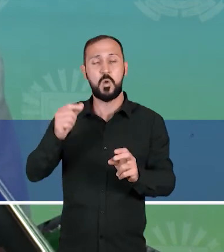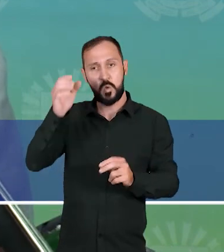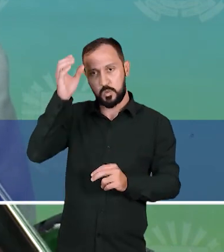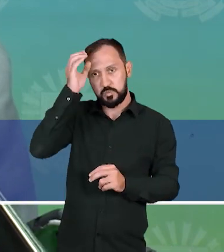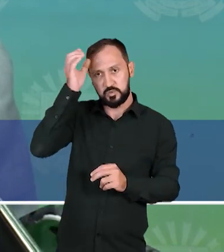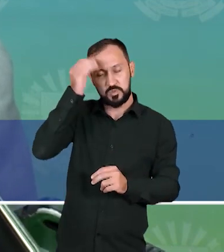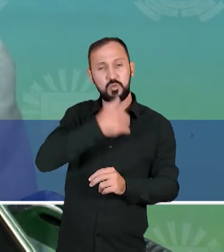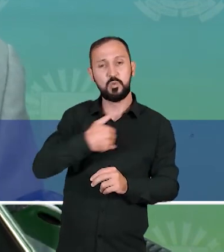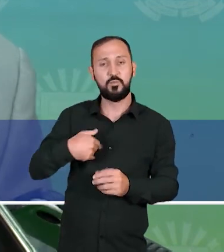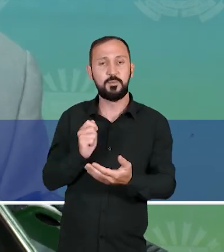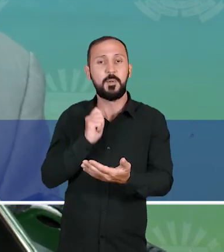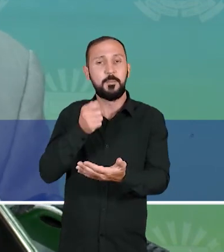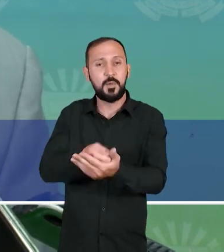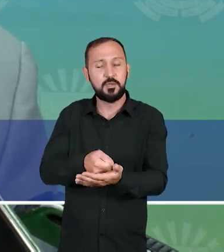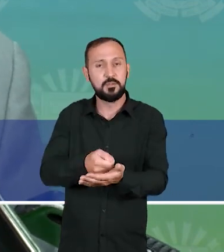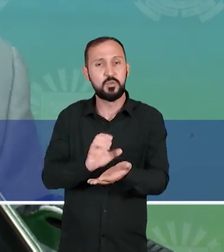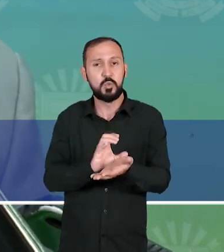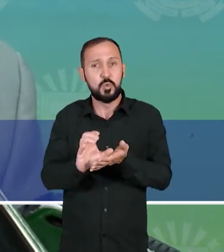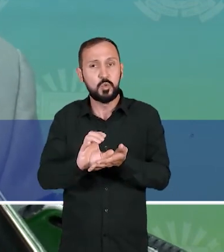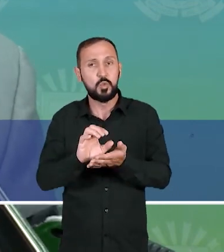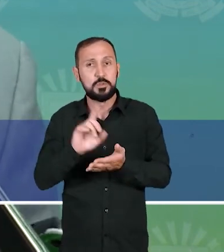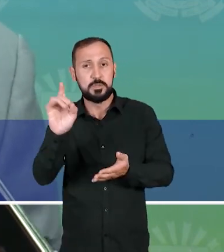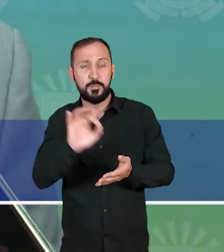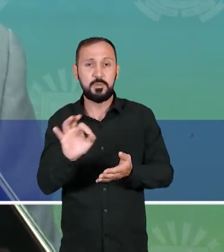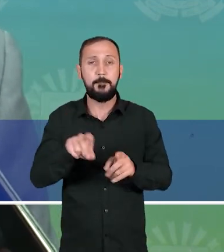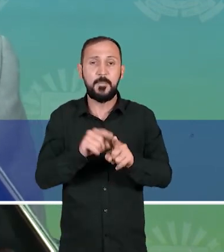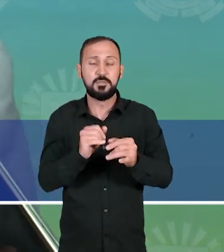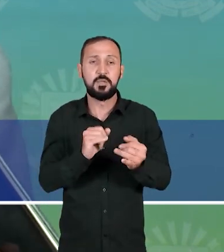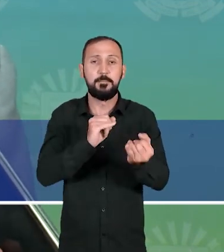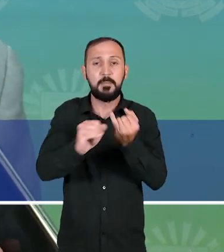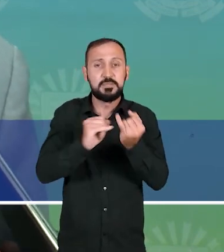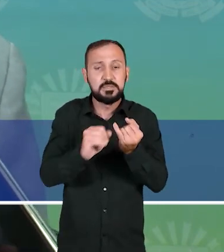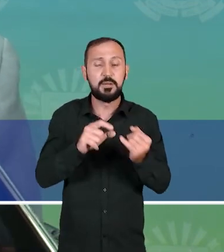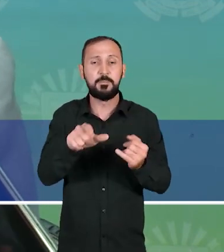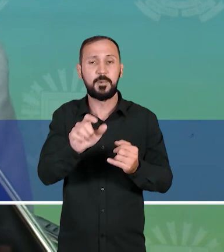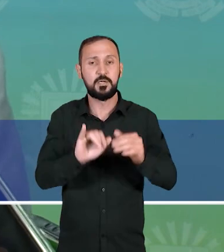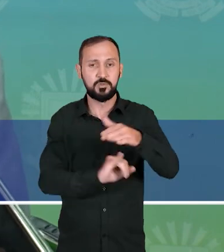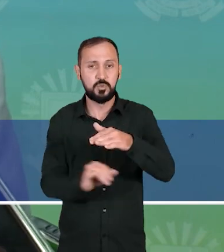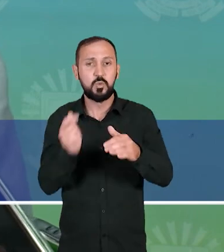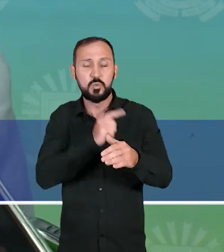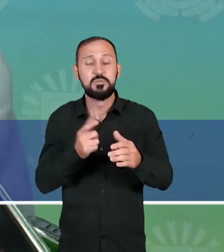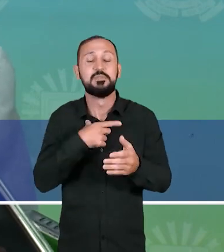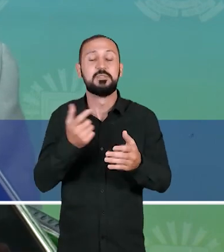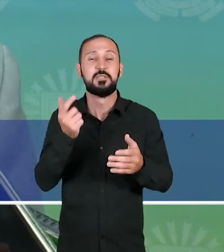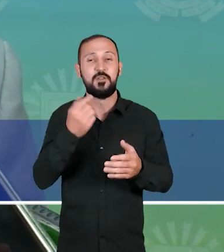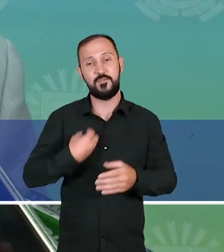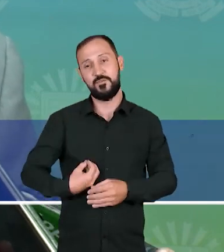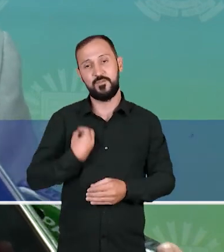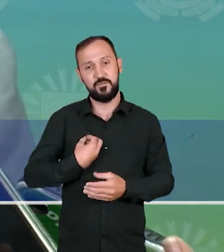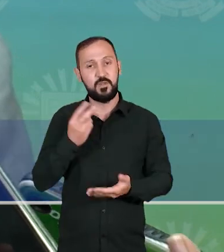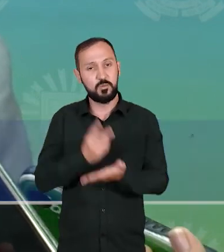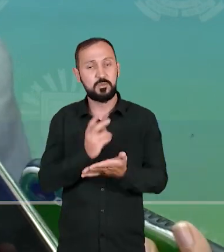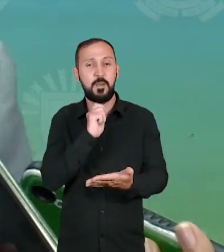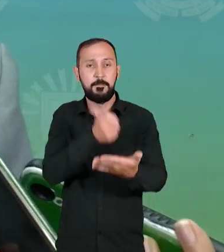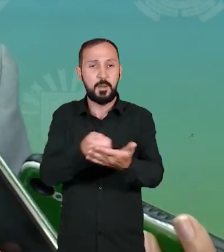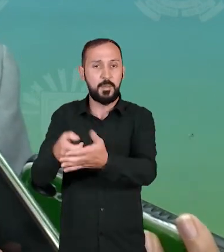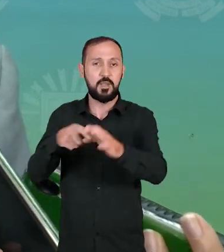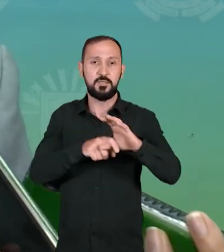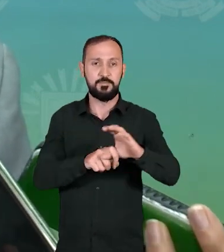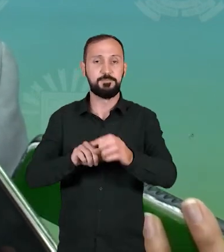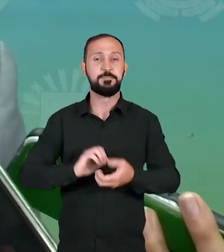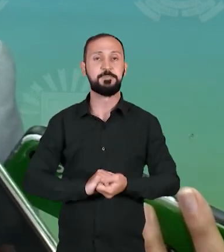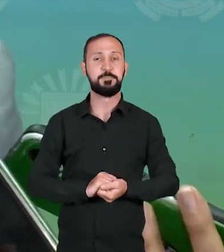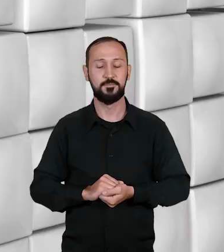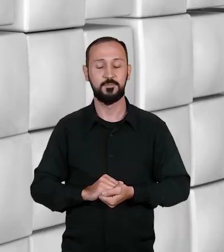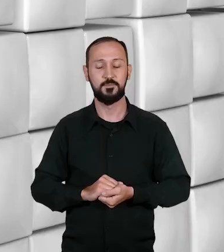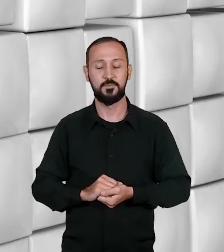governo no pagamento, se não total, mais ou menos parcial, para que essas instituições possam respirar e continuar cumprindo com a sua